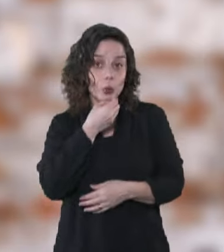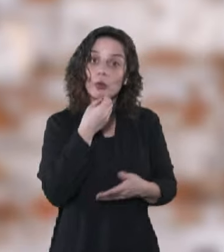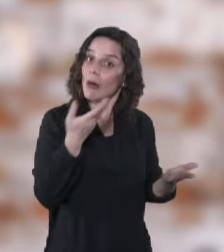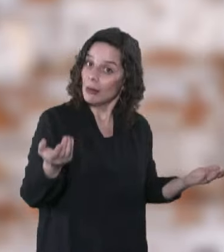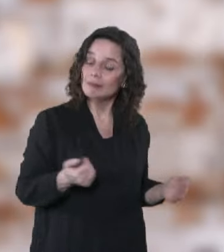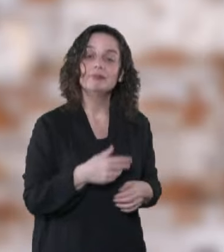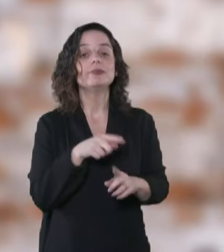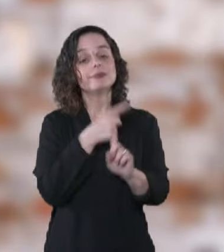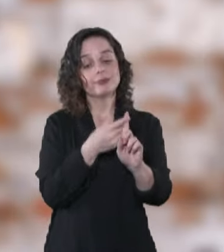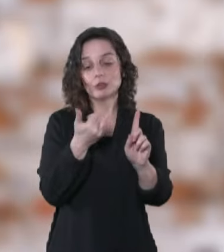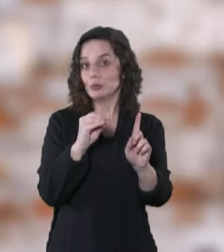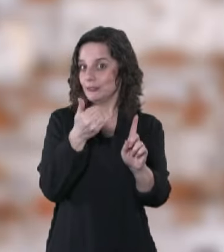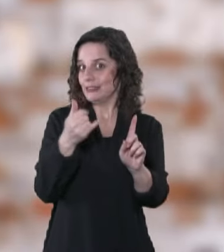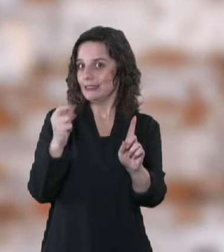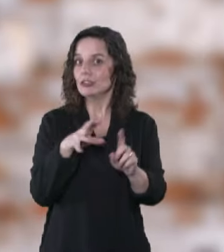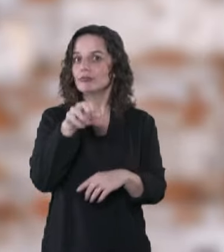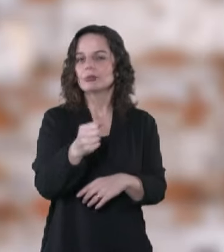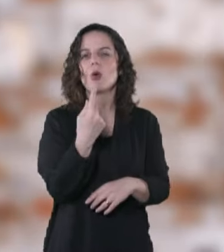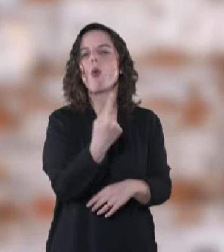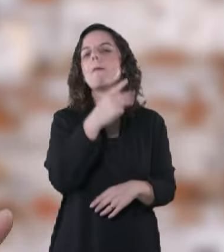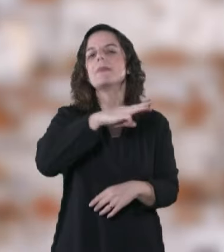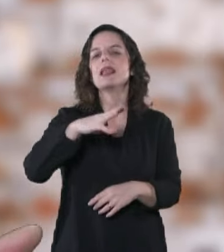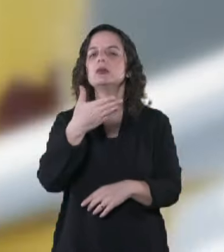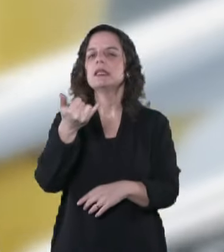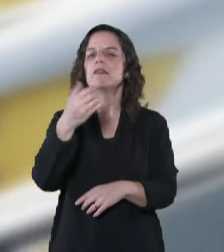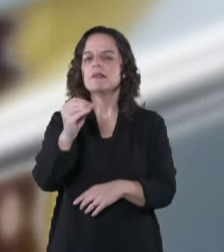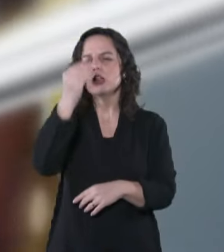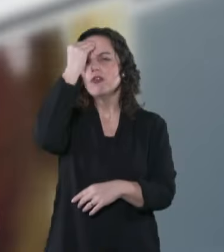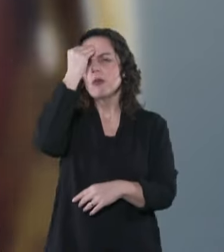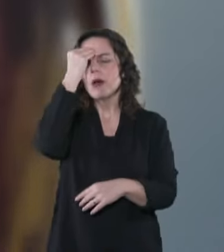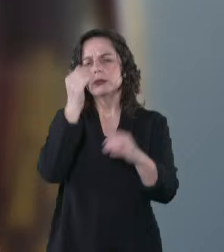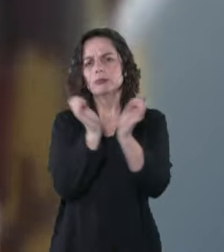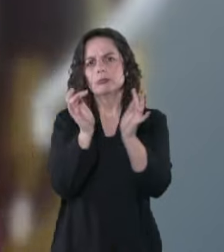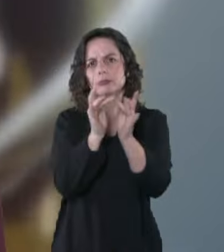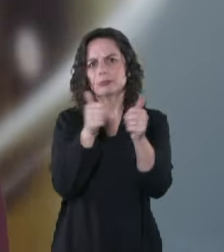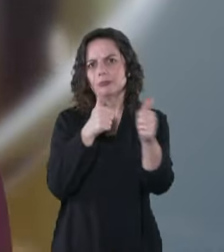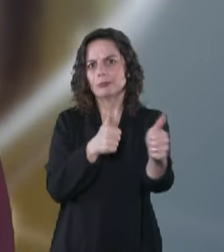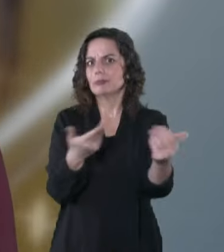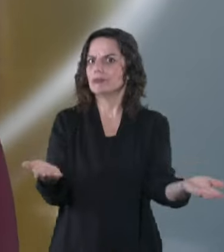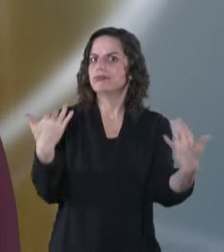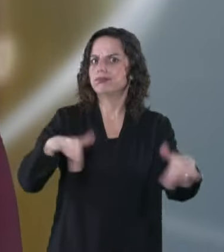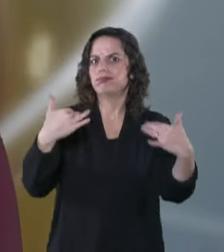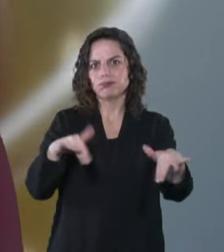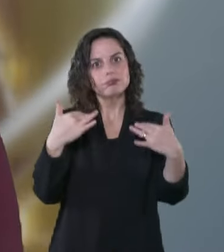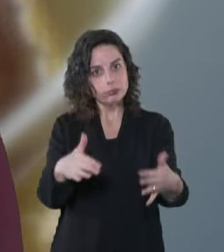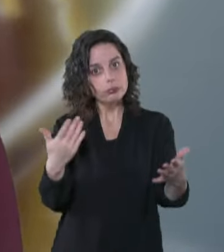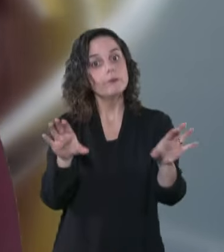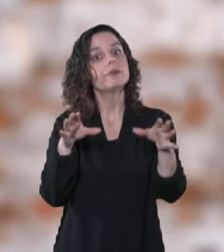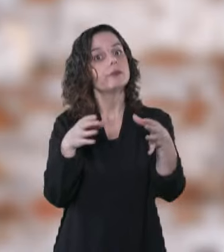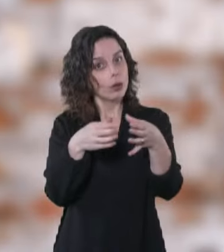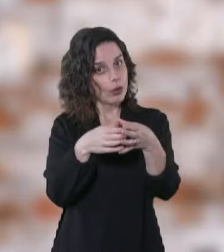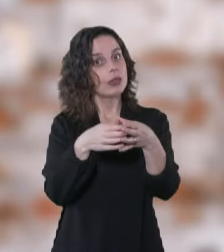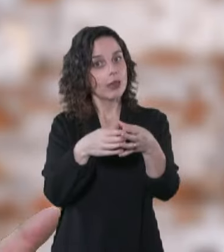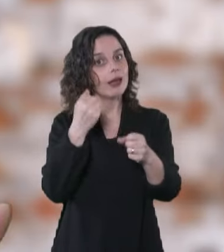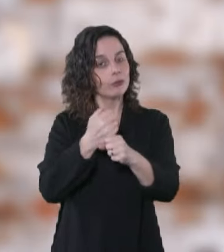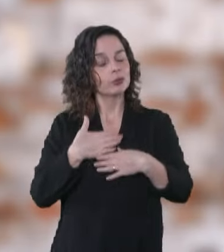no ano 2023 1.120.000 de formandos online. Portanto, isso é extraordinário para uma ordem profissional,